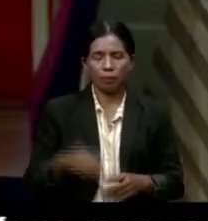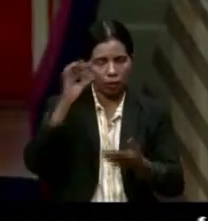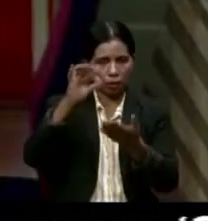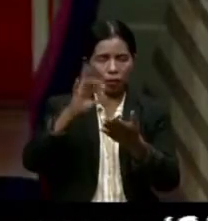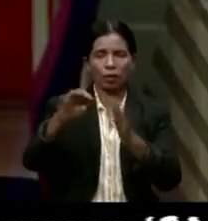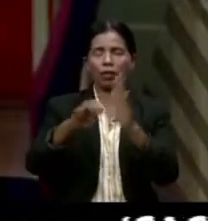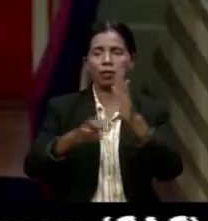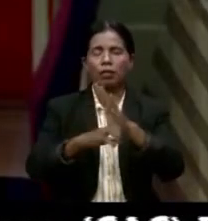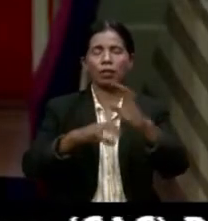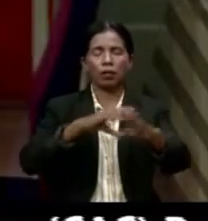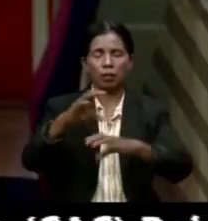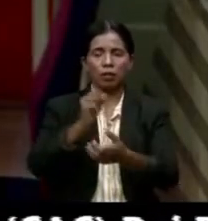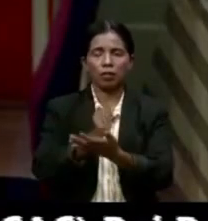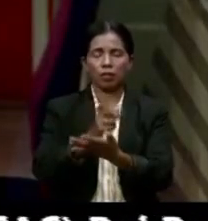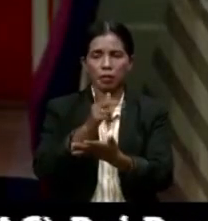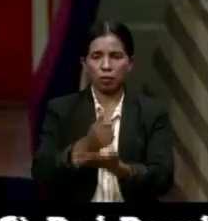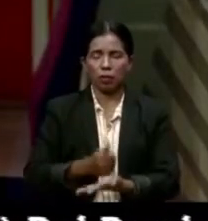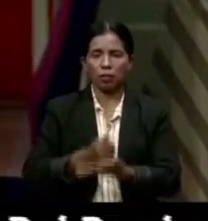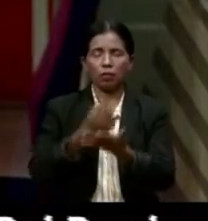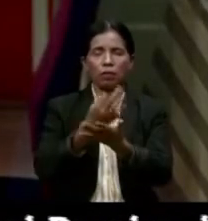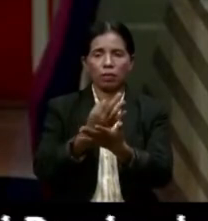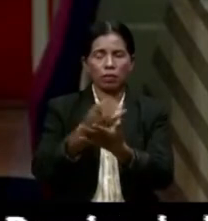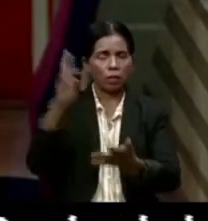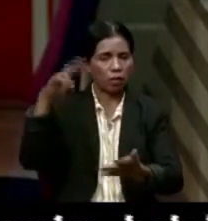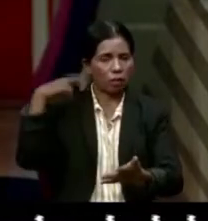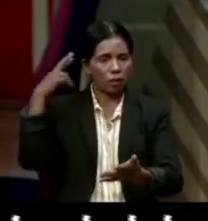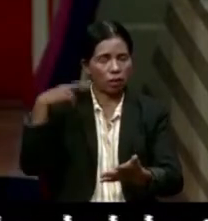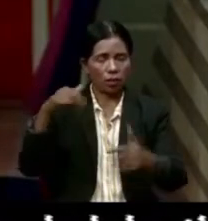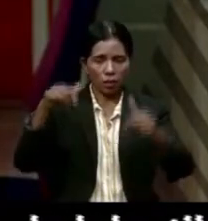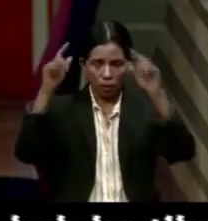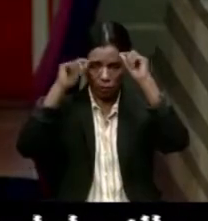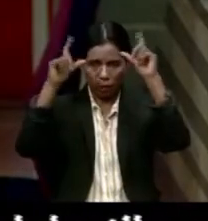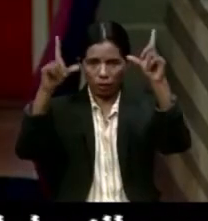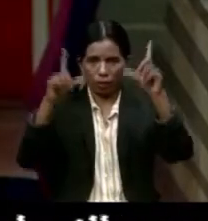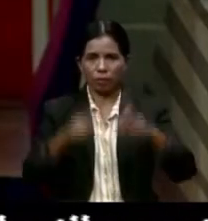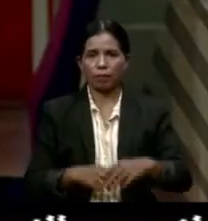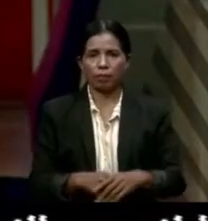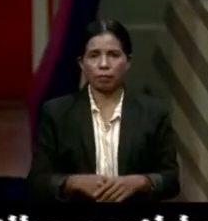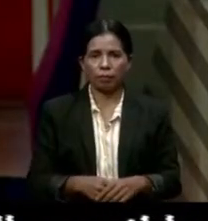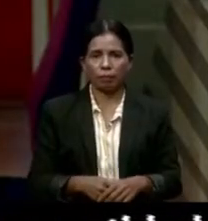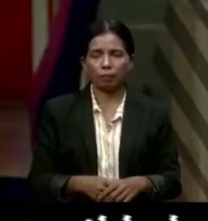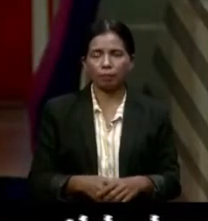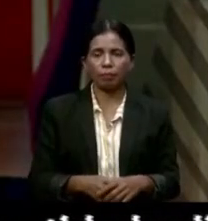Secretária Estadual de Comunicação Social, Apoio Financeiro para a Rádio Comunidade e a Território Nacional.